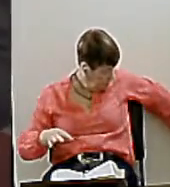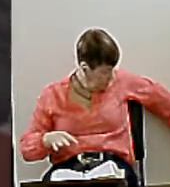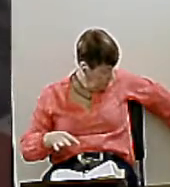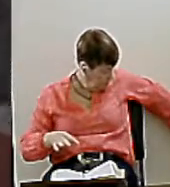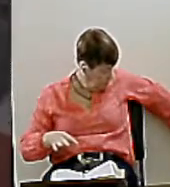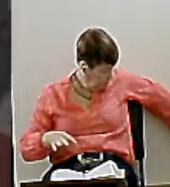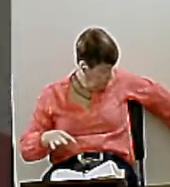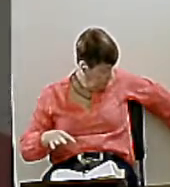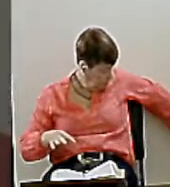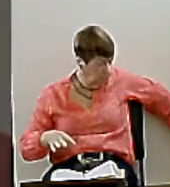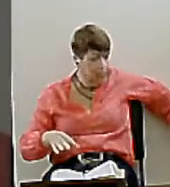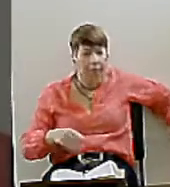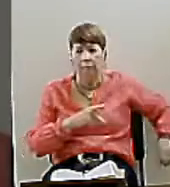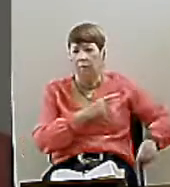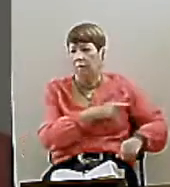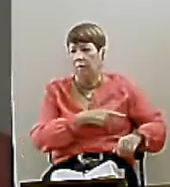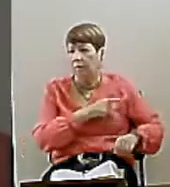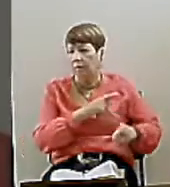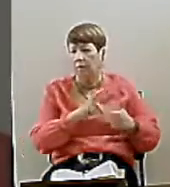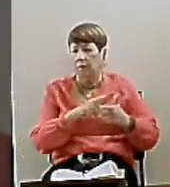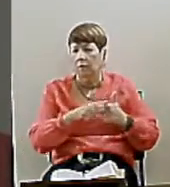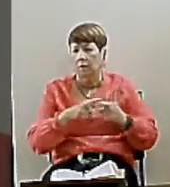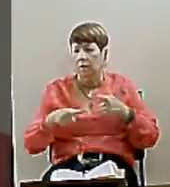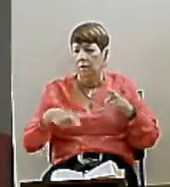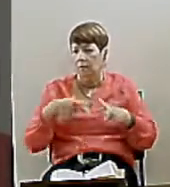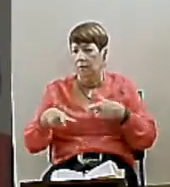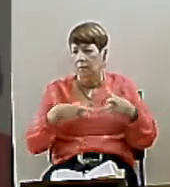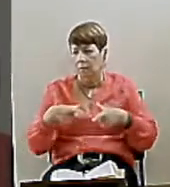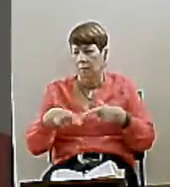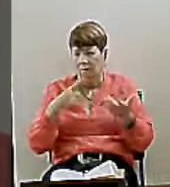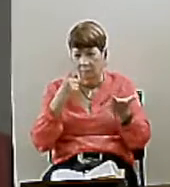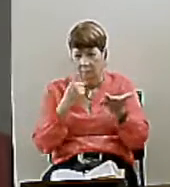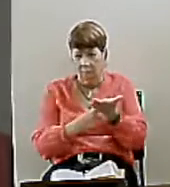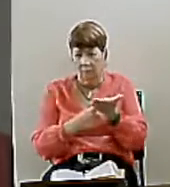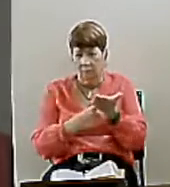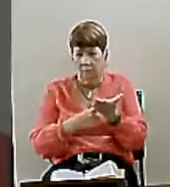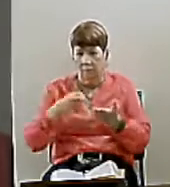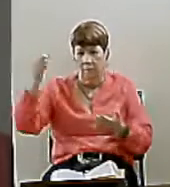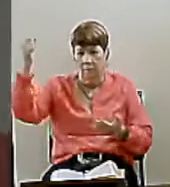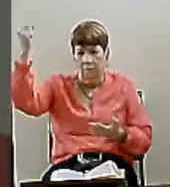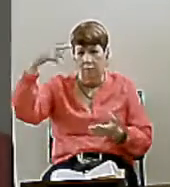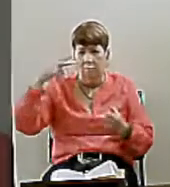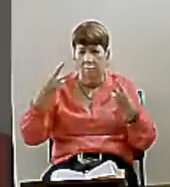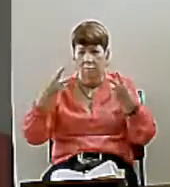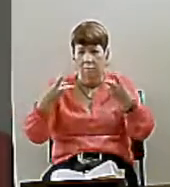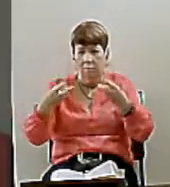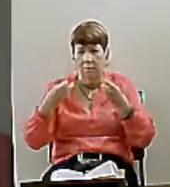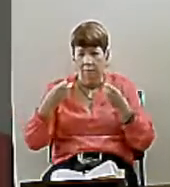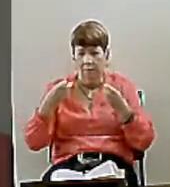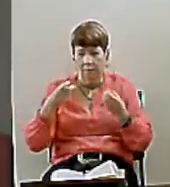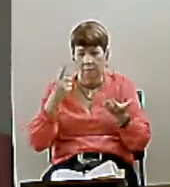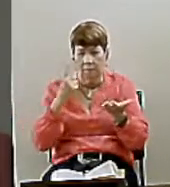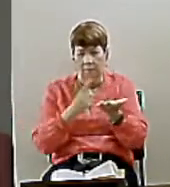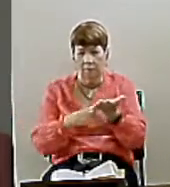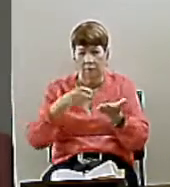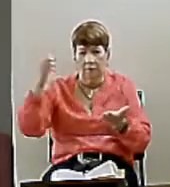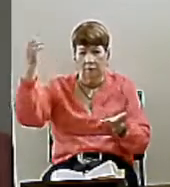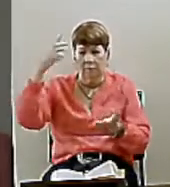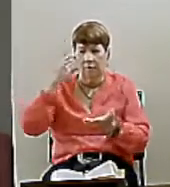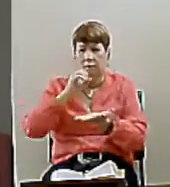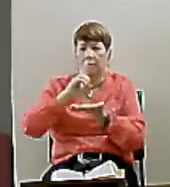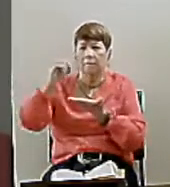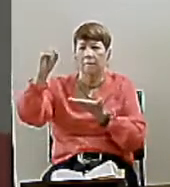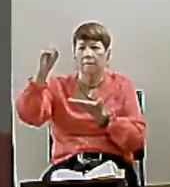primeiro apóstolo Paulo fala sobre trabalhar segundo a graça Observe que ele diz que segundo a graça de